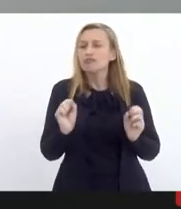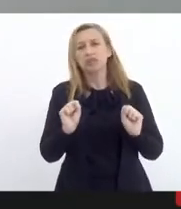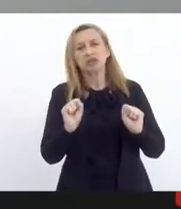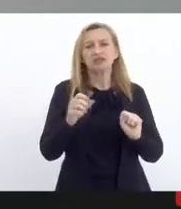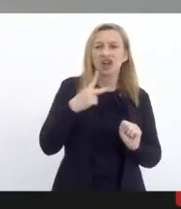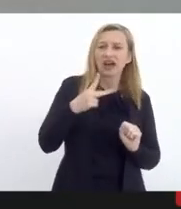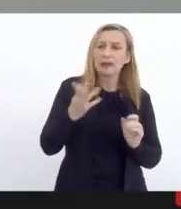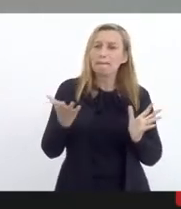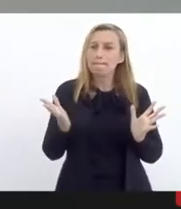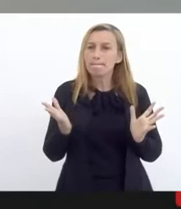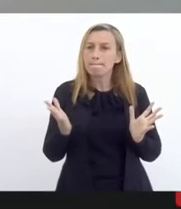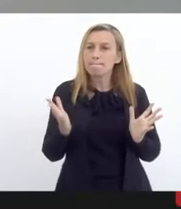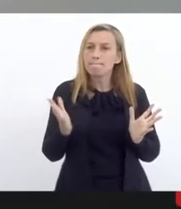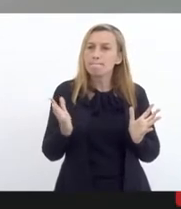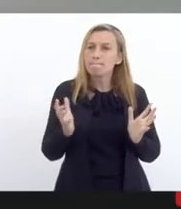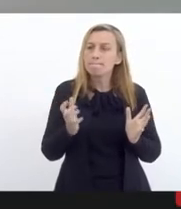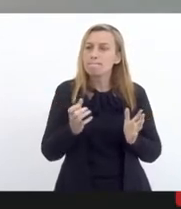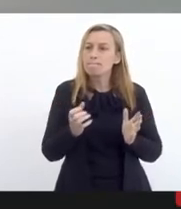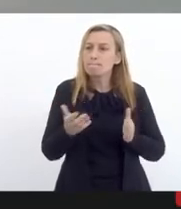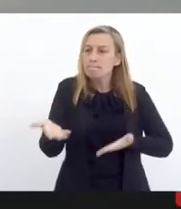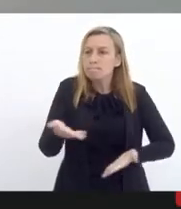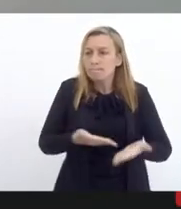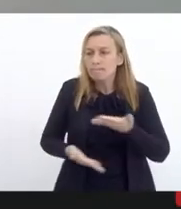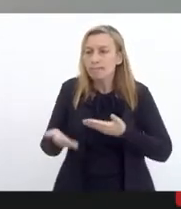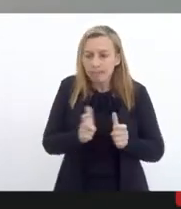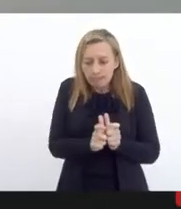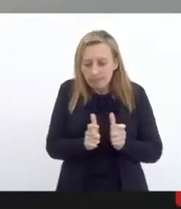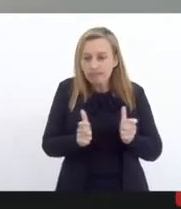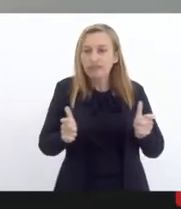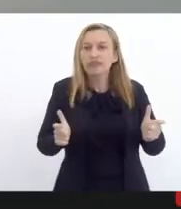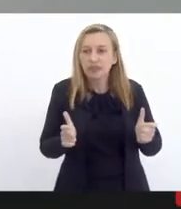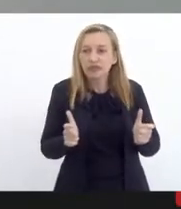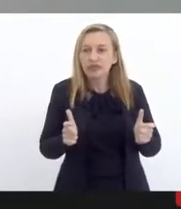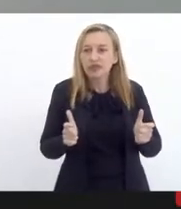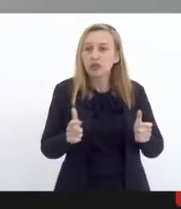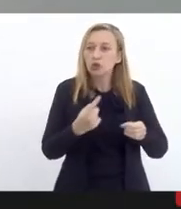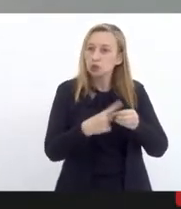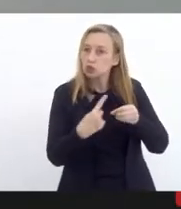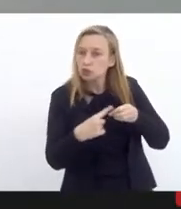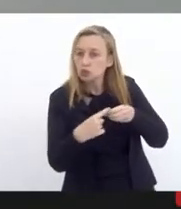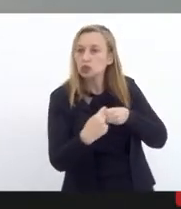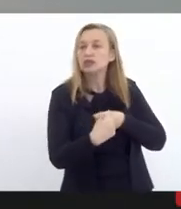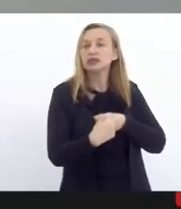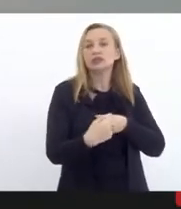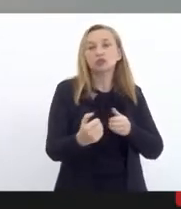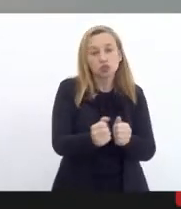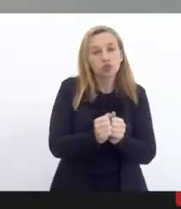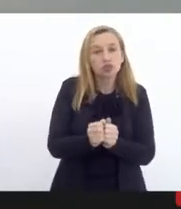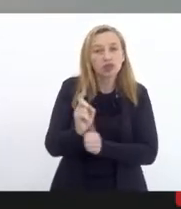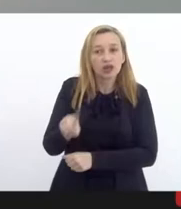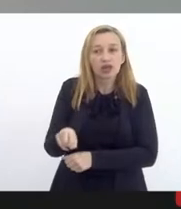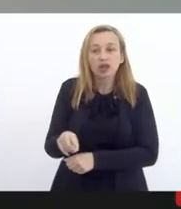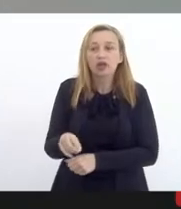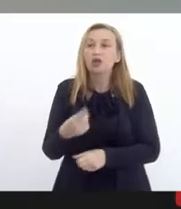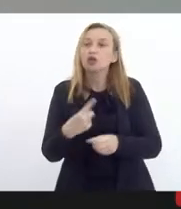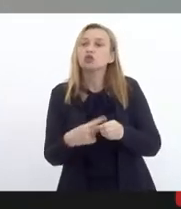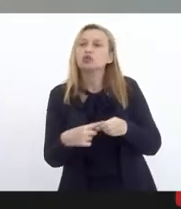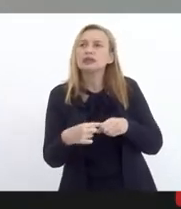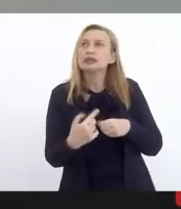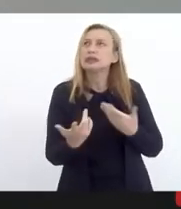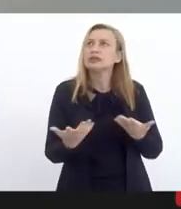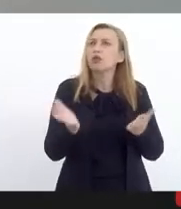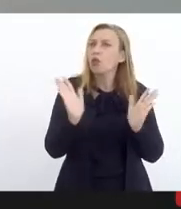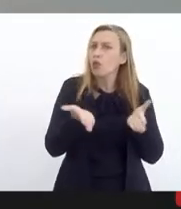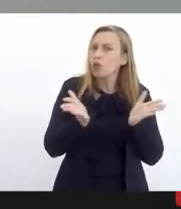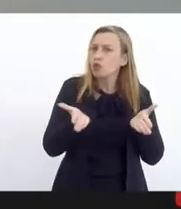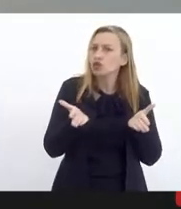com uma maior participação efetiva dos municípios. Não é? Os municípios